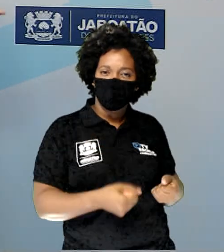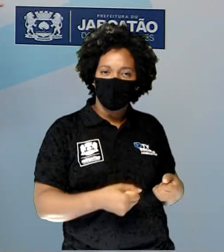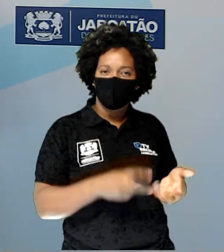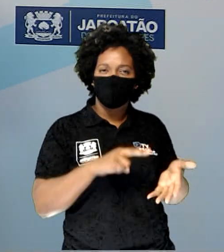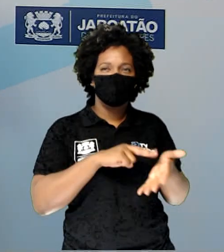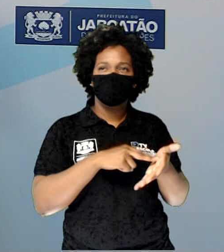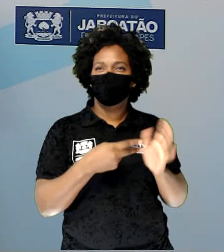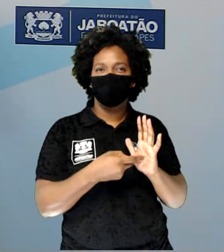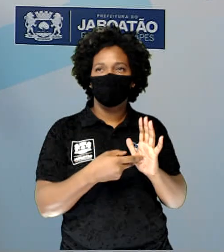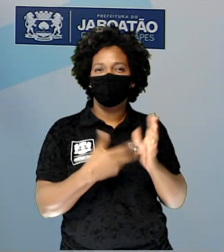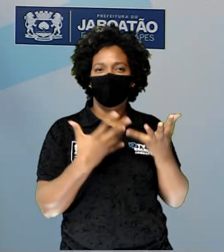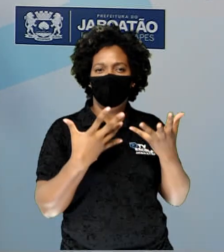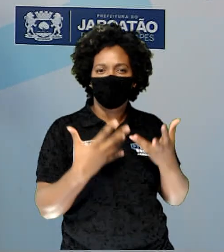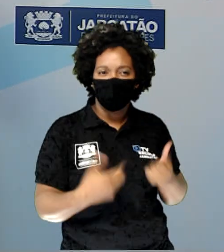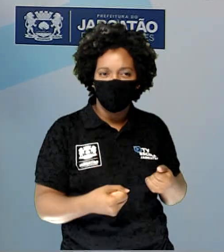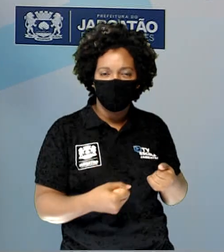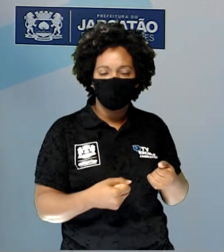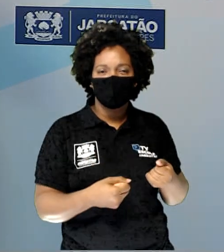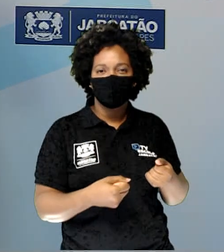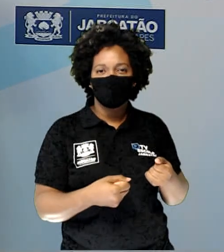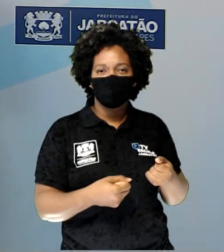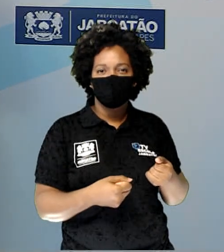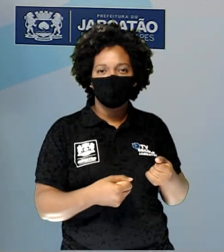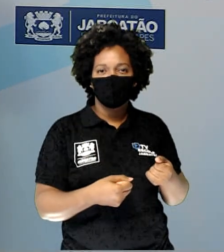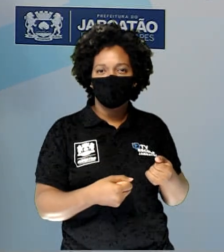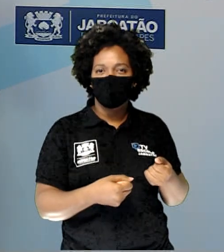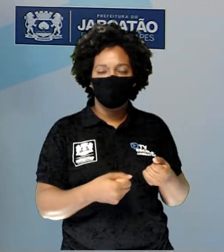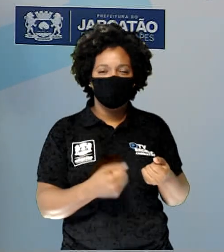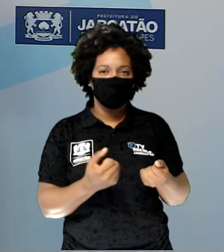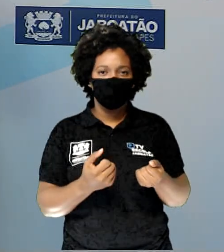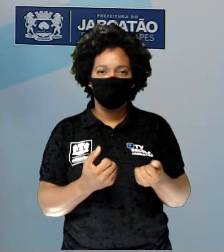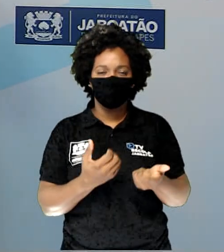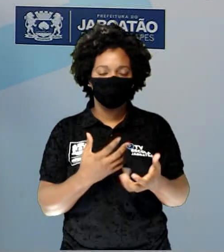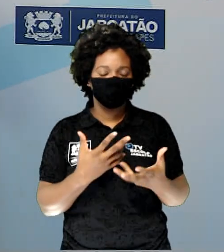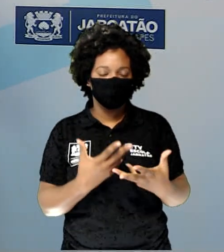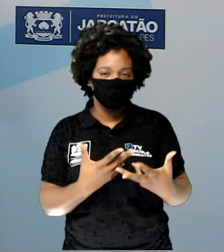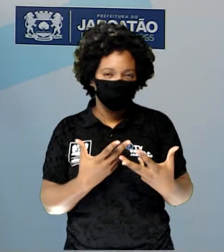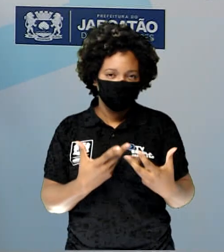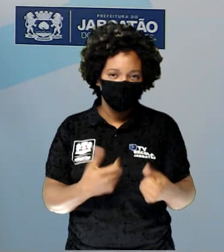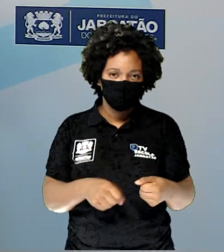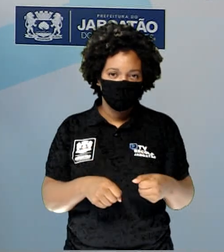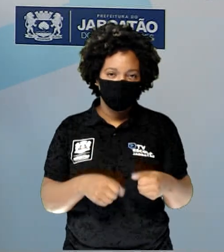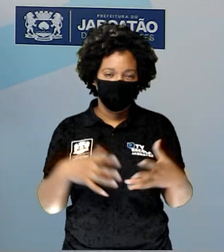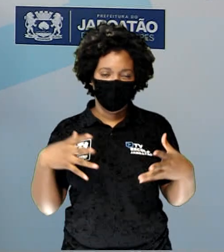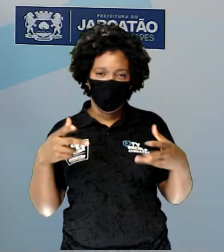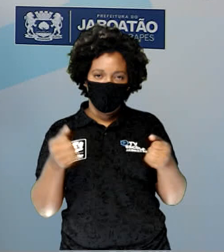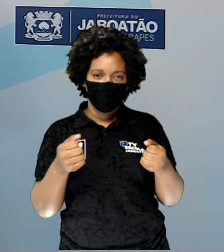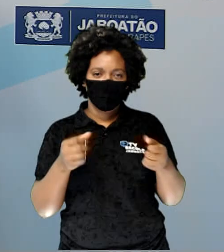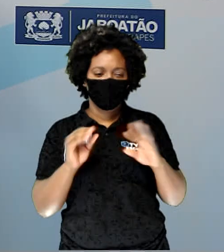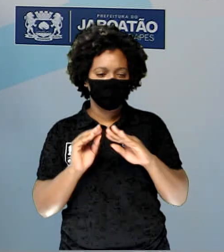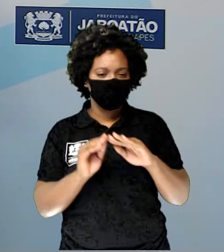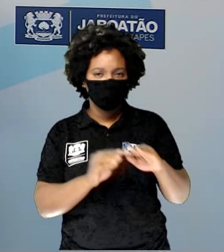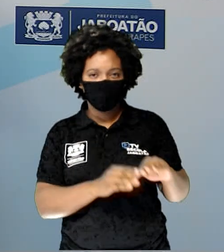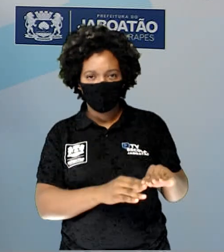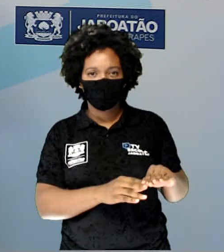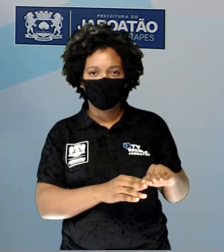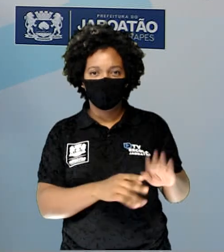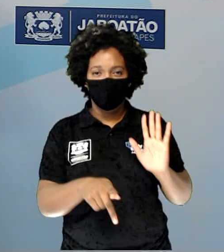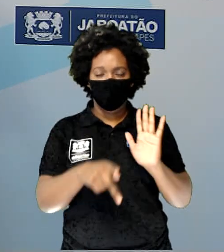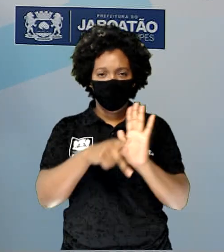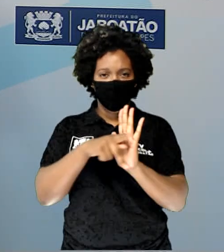significa tolerar a injustiça social. Presta bem atenção. Nem renunciar às